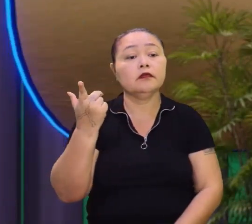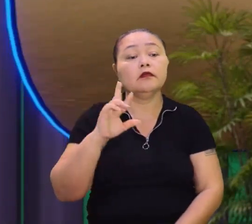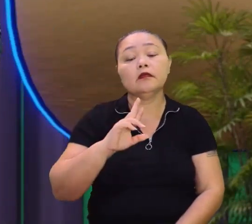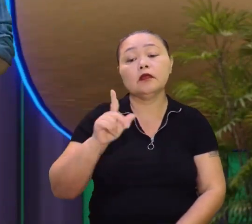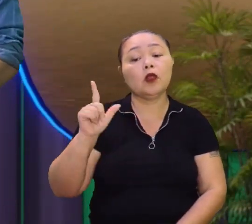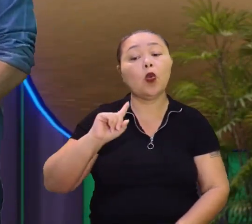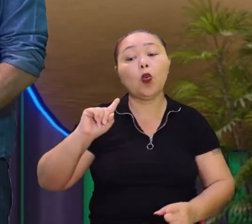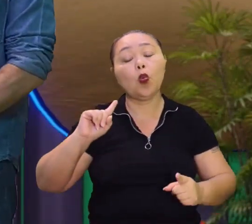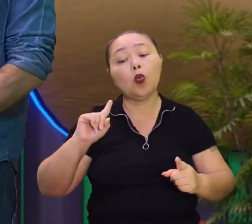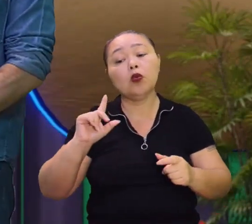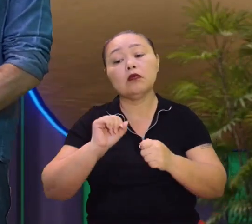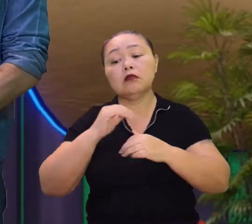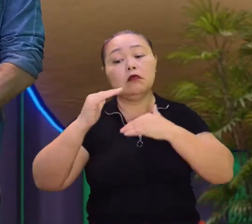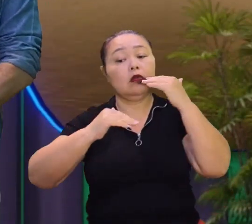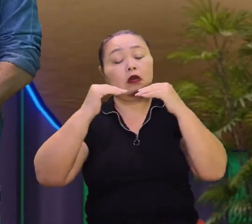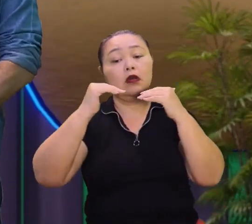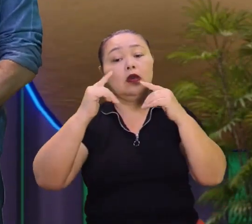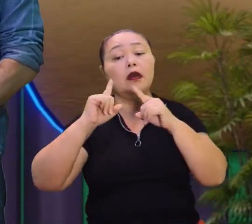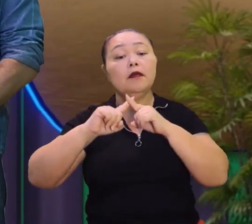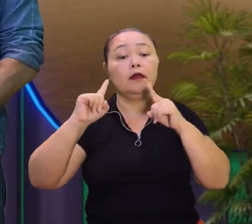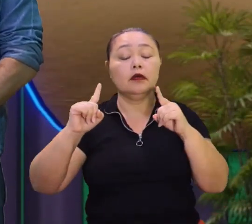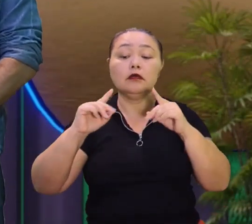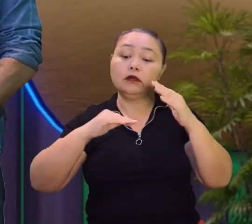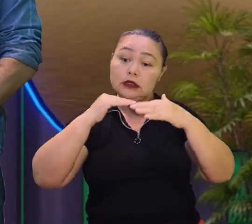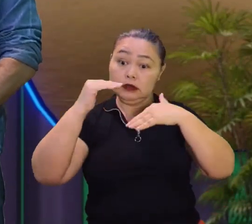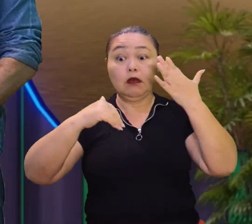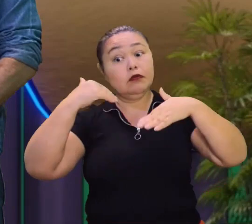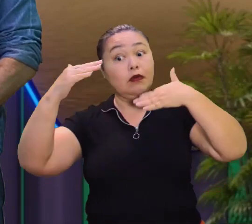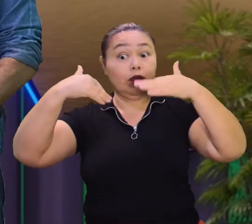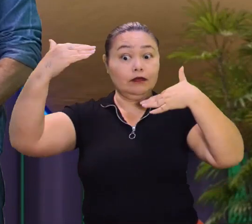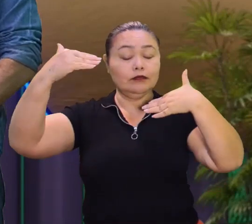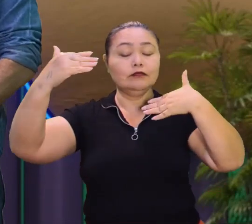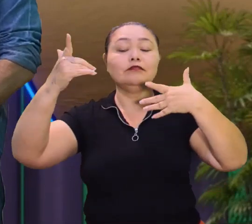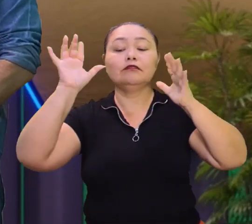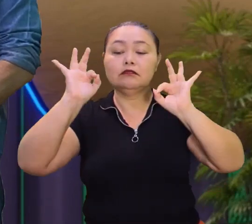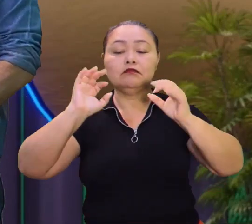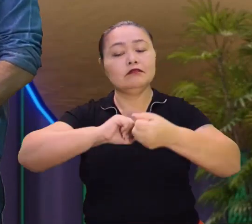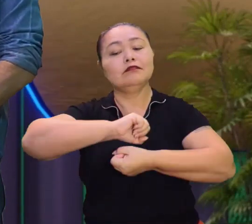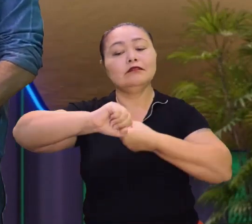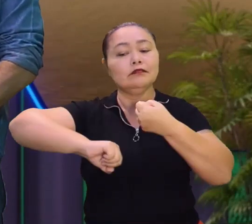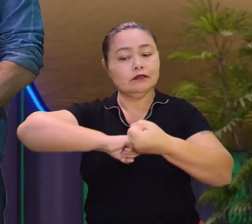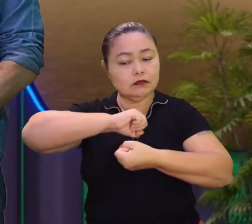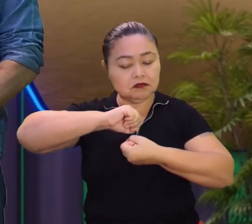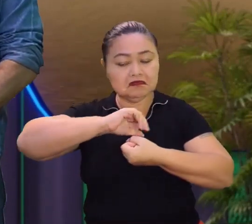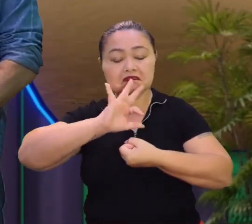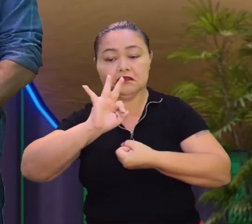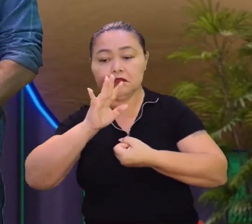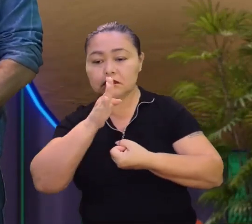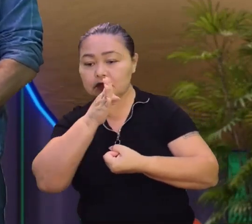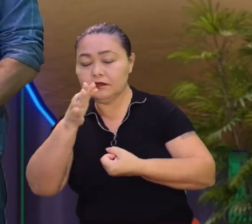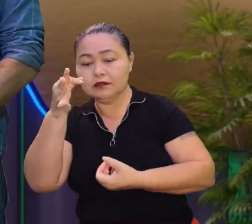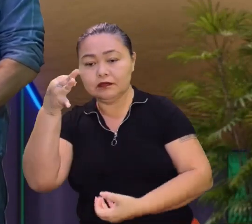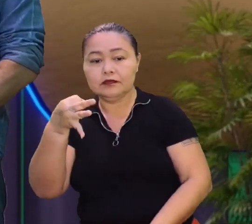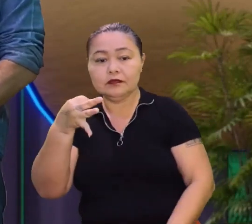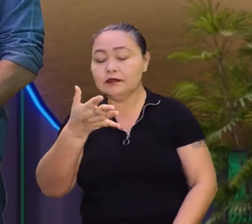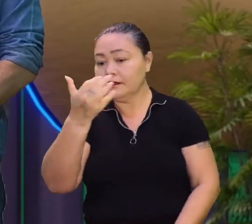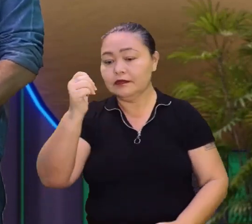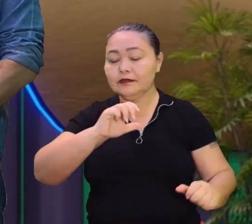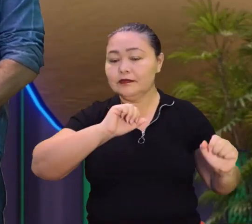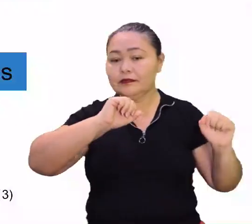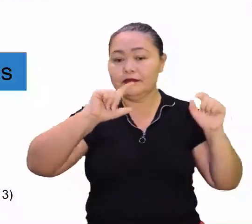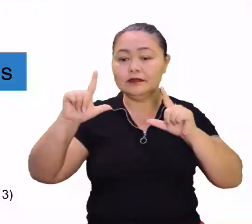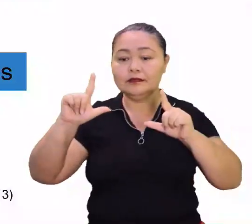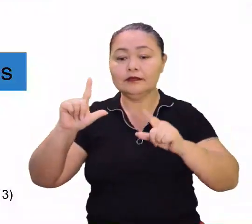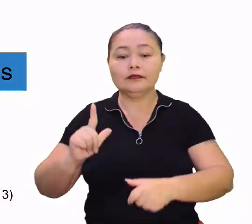não é nada contra o progresso, mas que esse progresso seja de forma sustentável, certo? Vamos